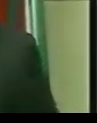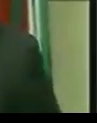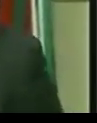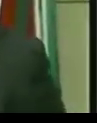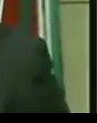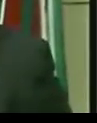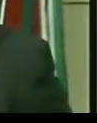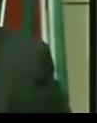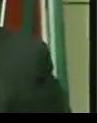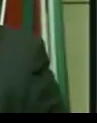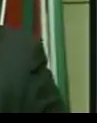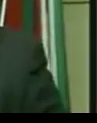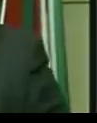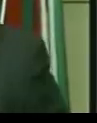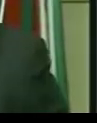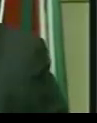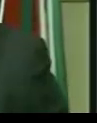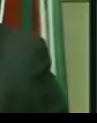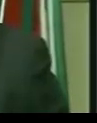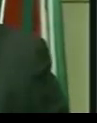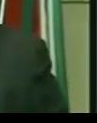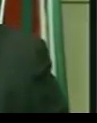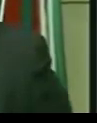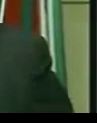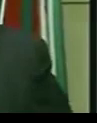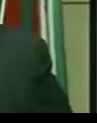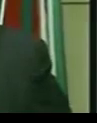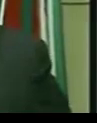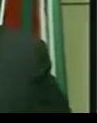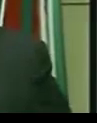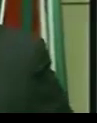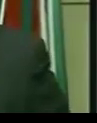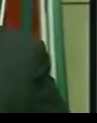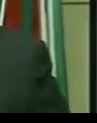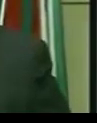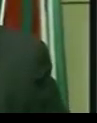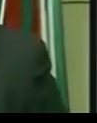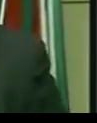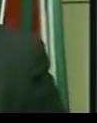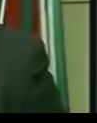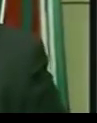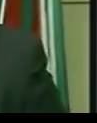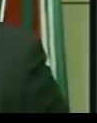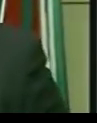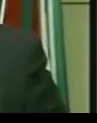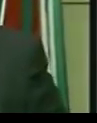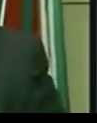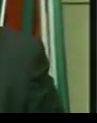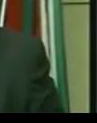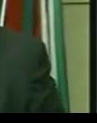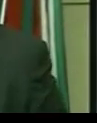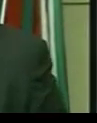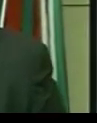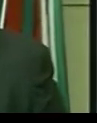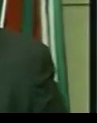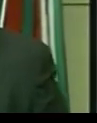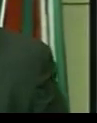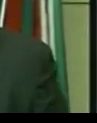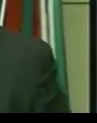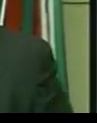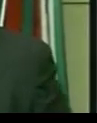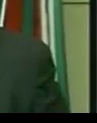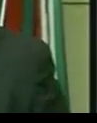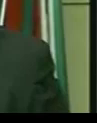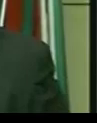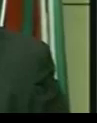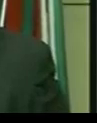Eu não posso chegar no viaduto já lá, devido ao parou as obras, tem algum problema estruturante. Não posso